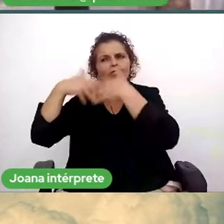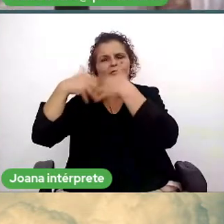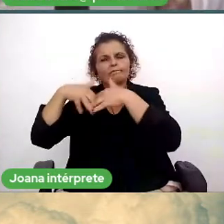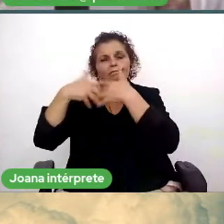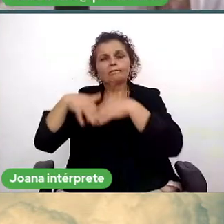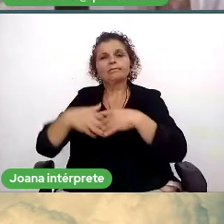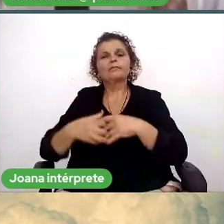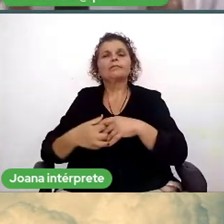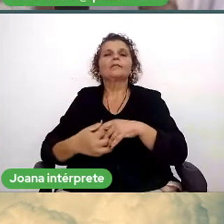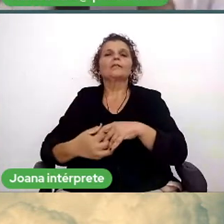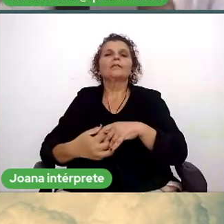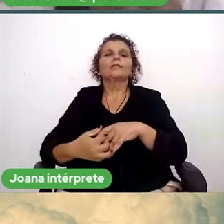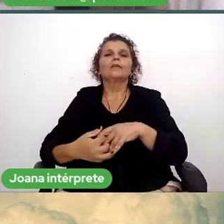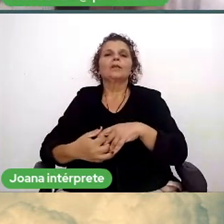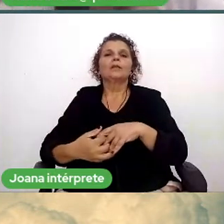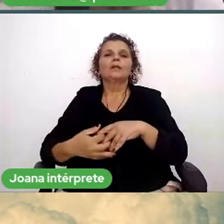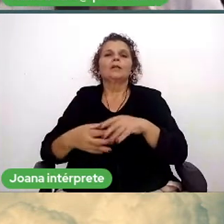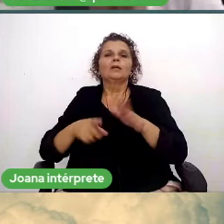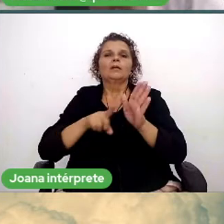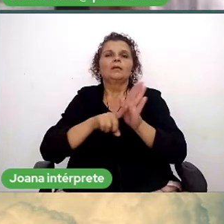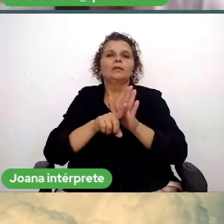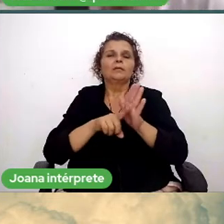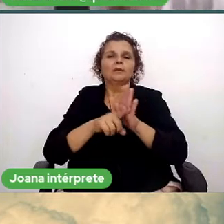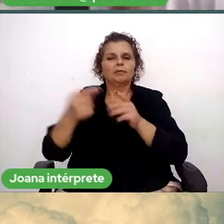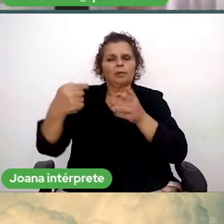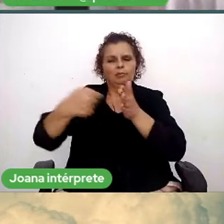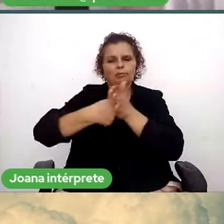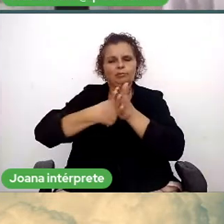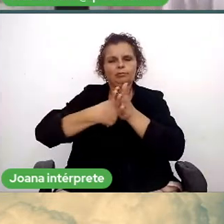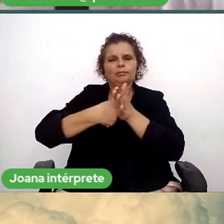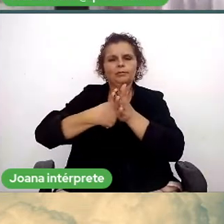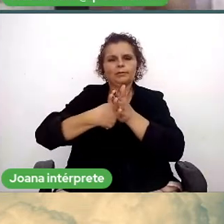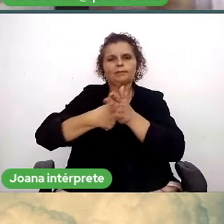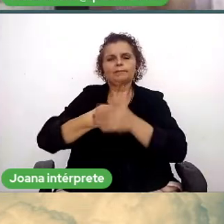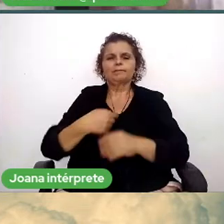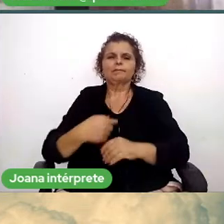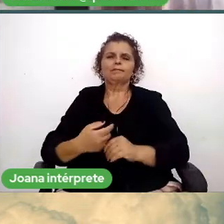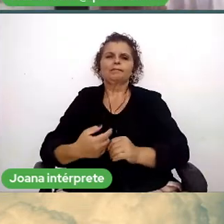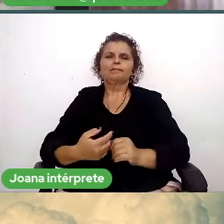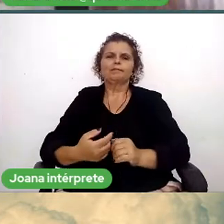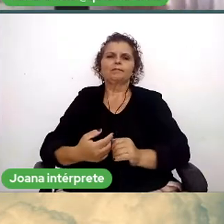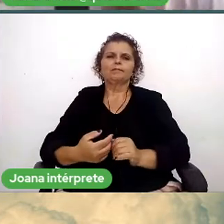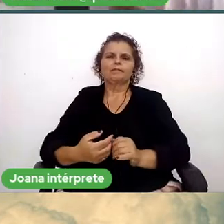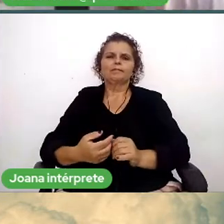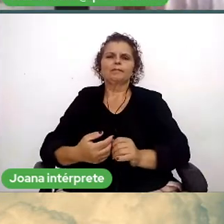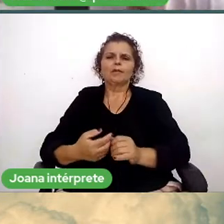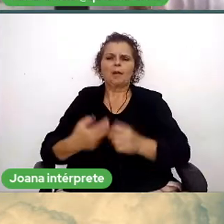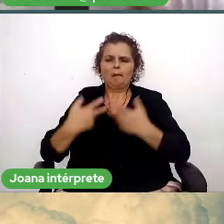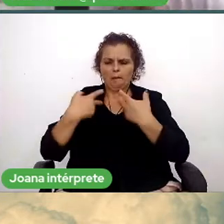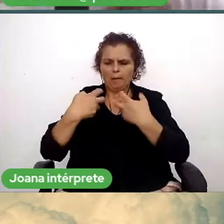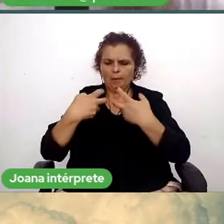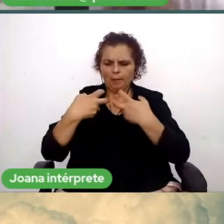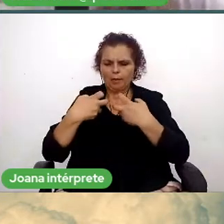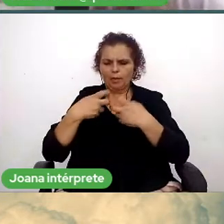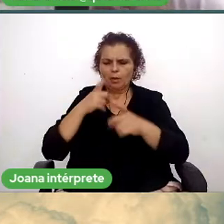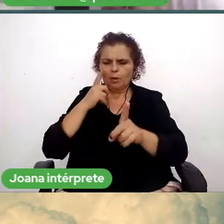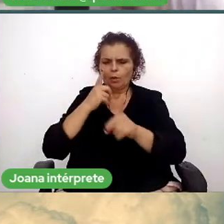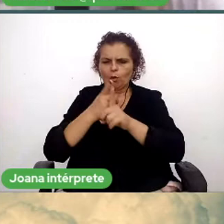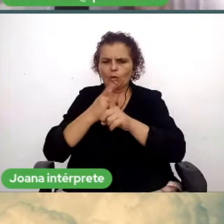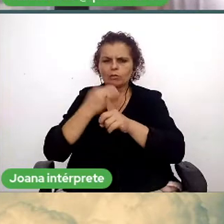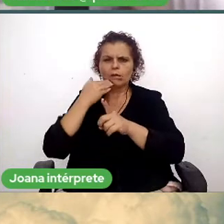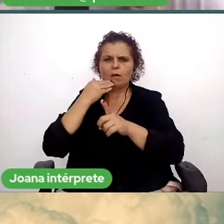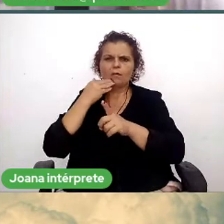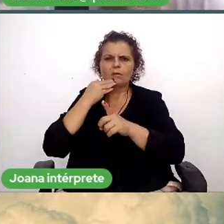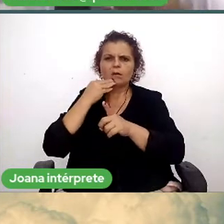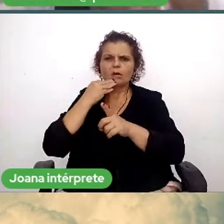Então, primeira pergunta que eu quero que você se faça é se você tente perceber se você já encontrou algum defeito